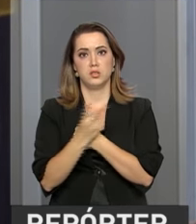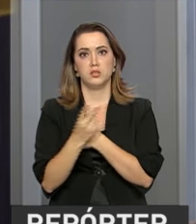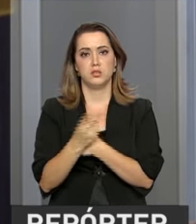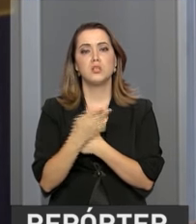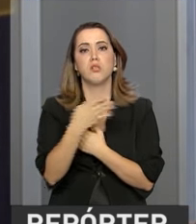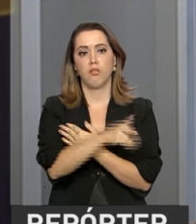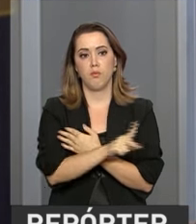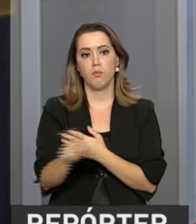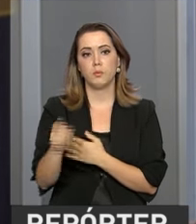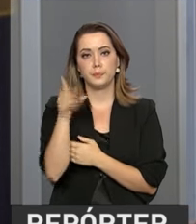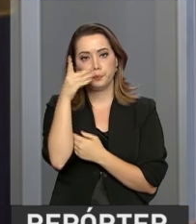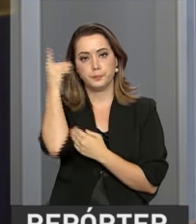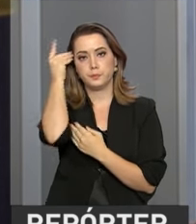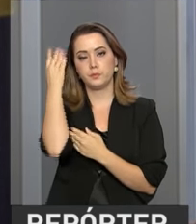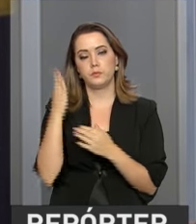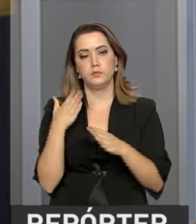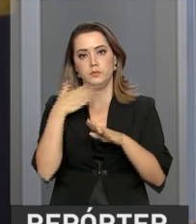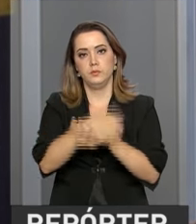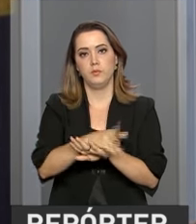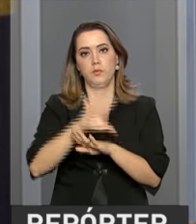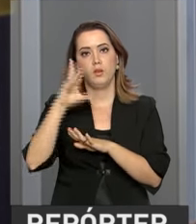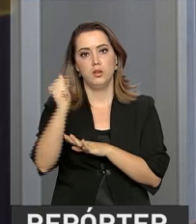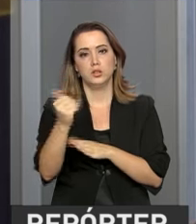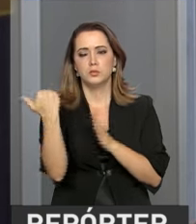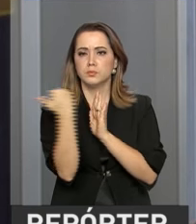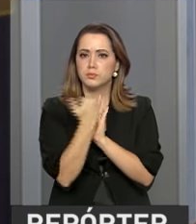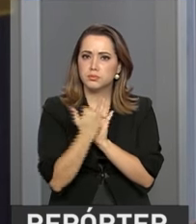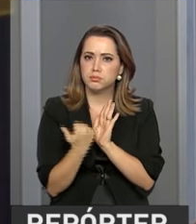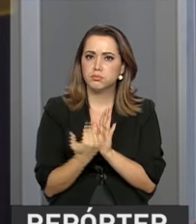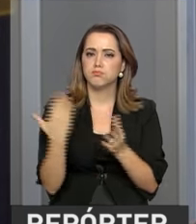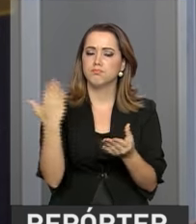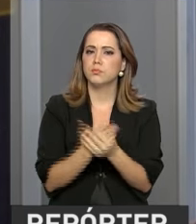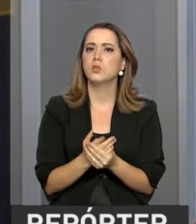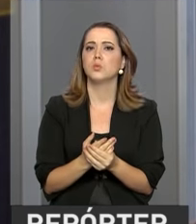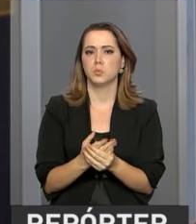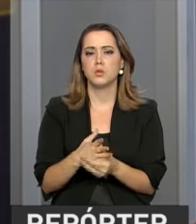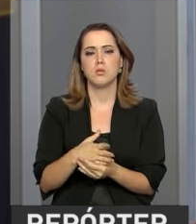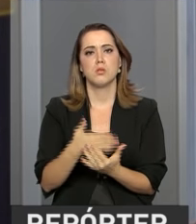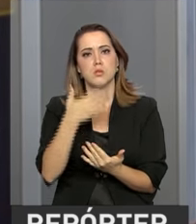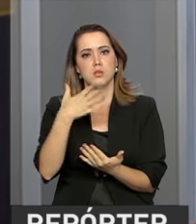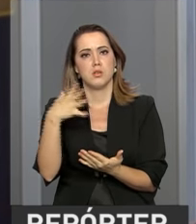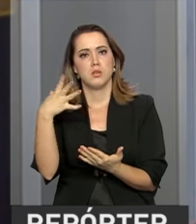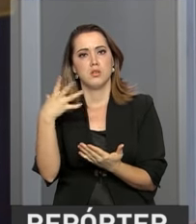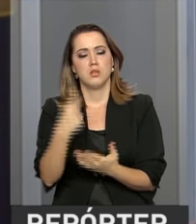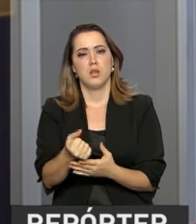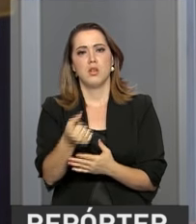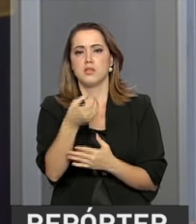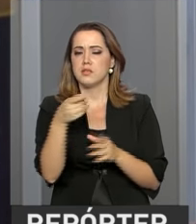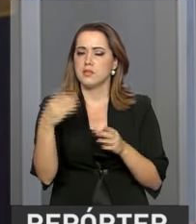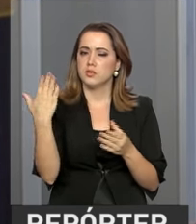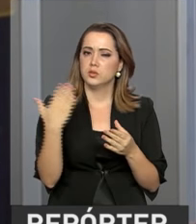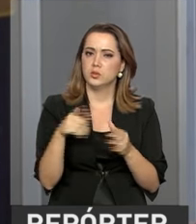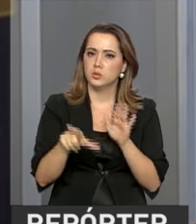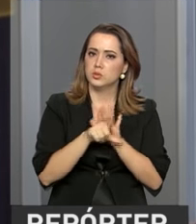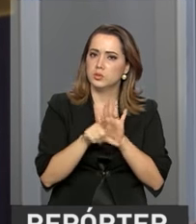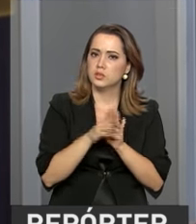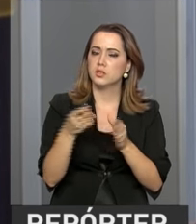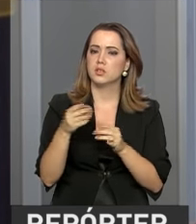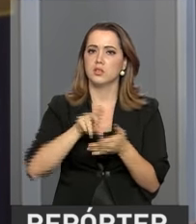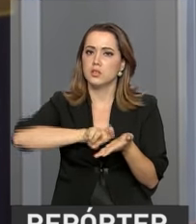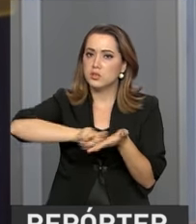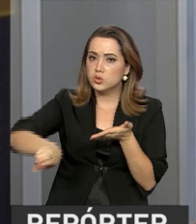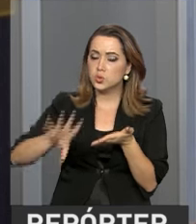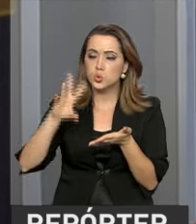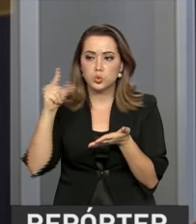ao participar de todo o processo, aceitou a legalidade do impeachment, que lhe foi assegurada também em todos